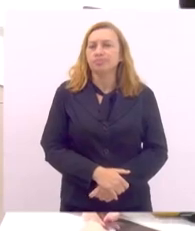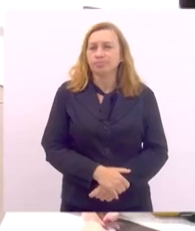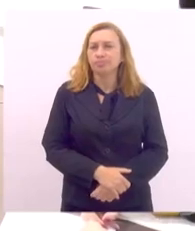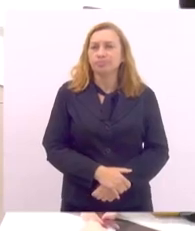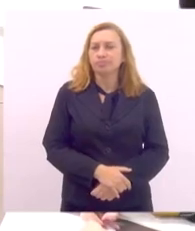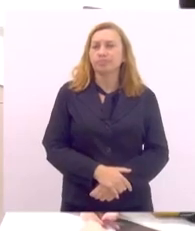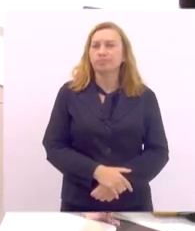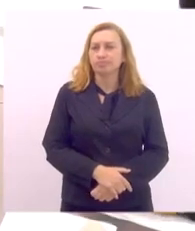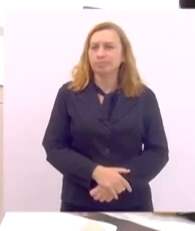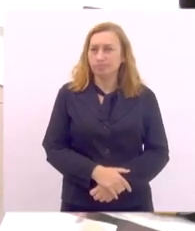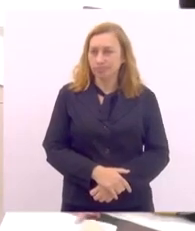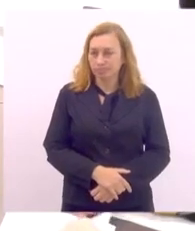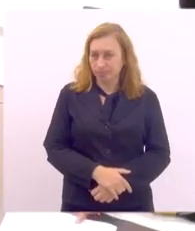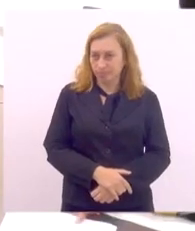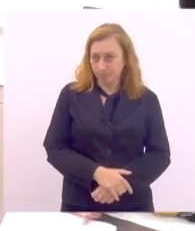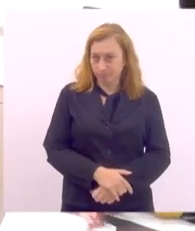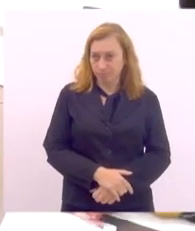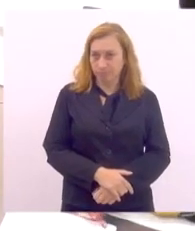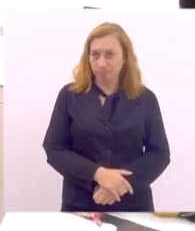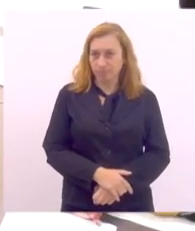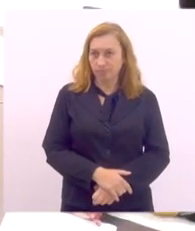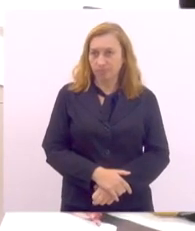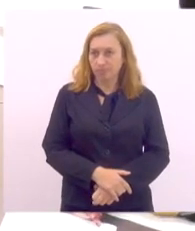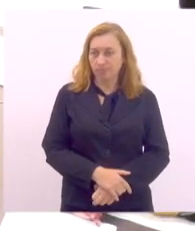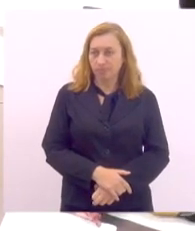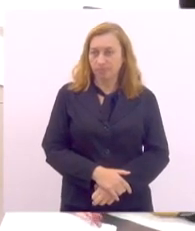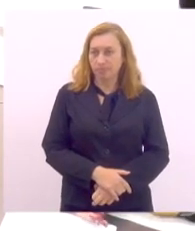Dia 29, o 9º.